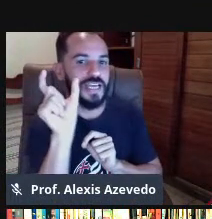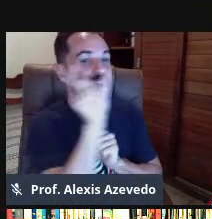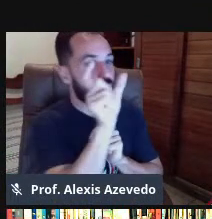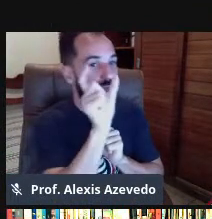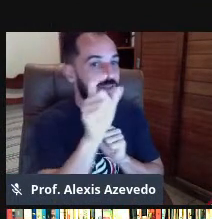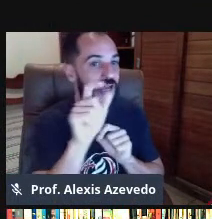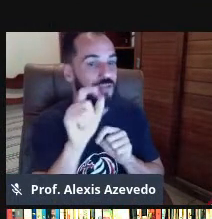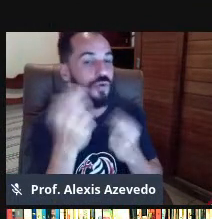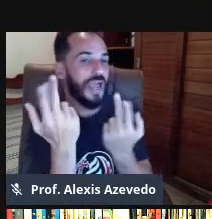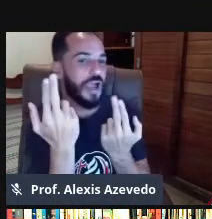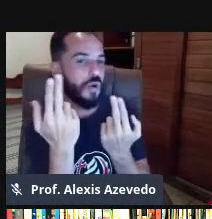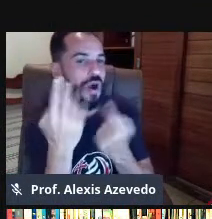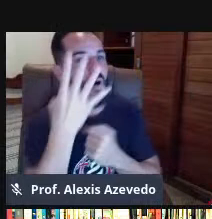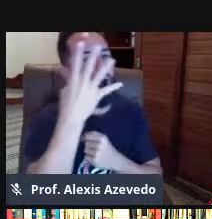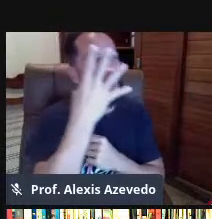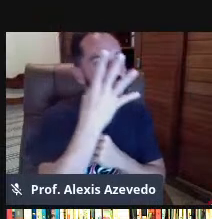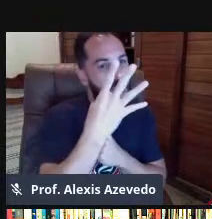créditos,